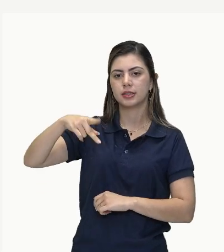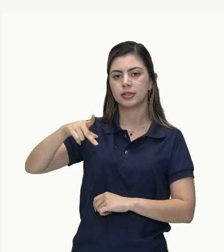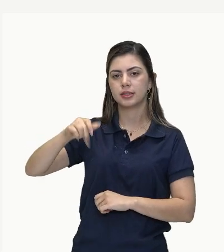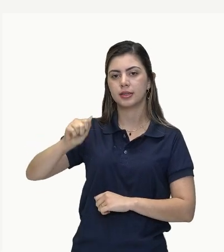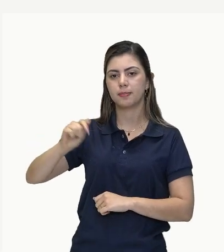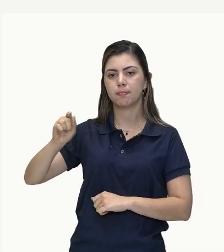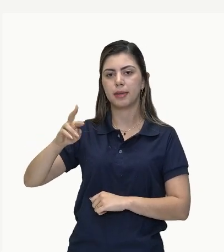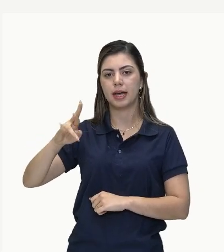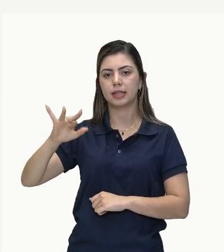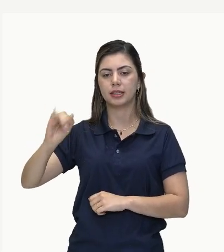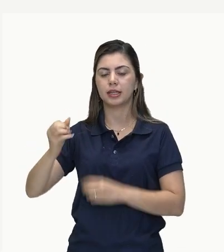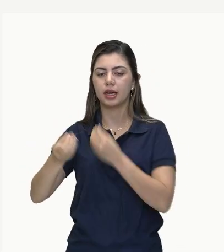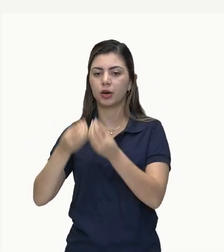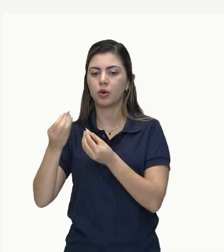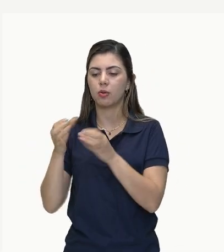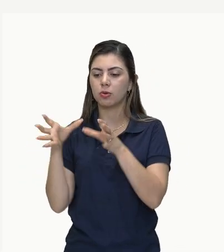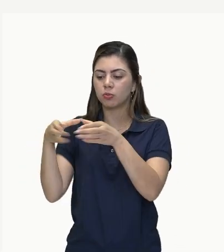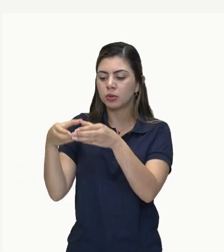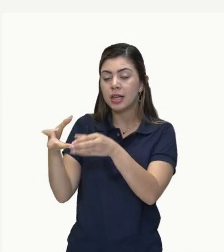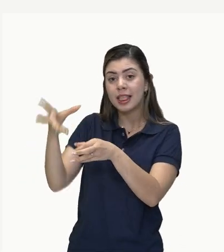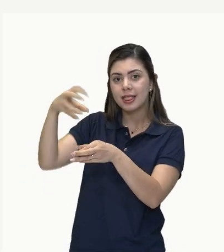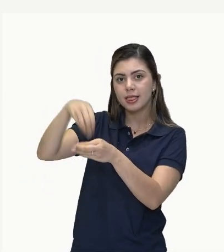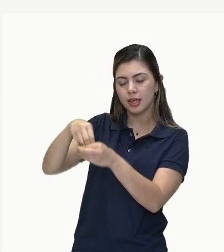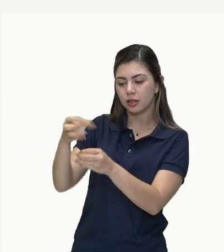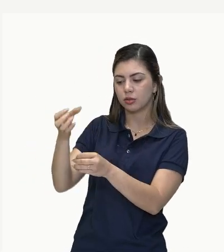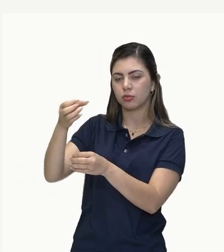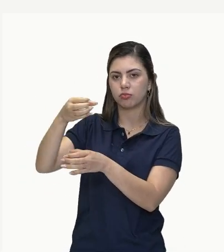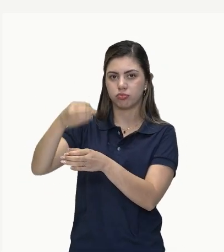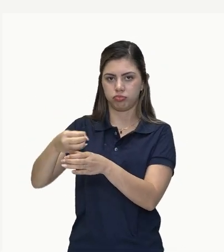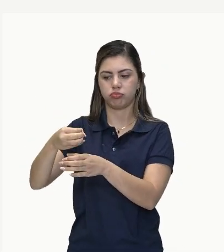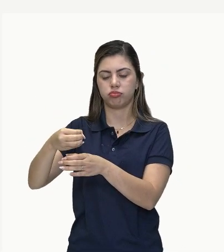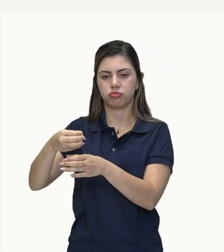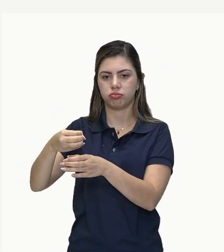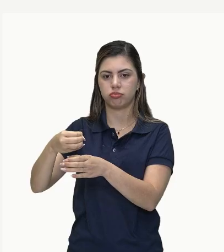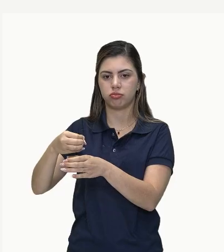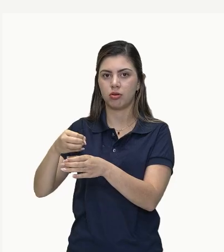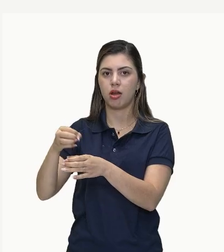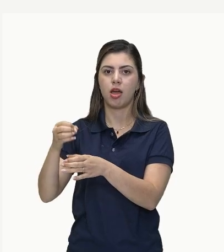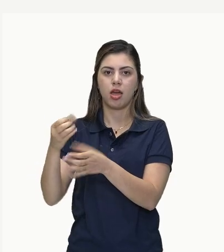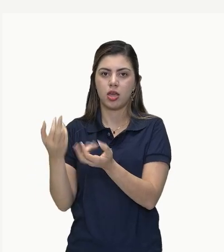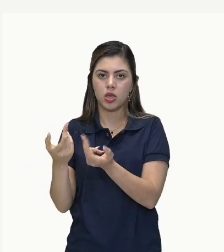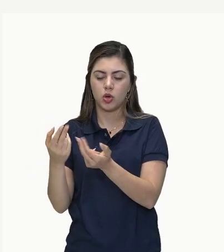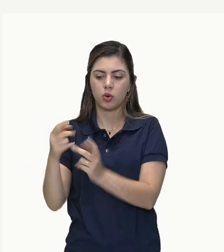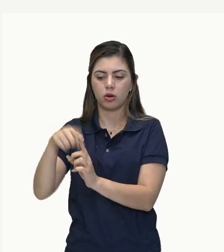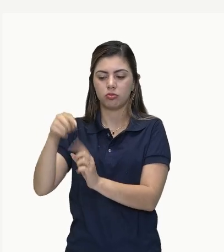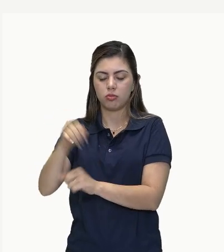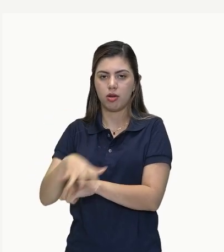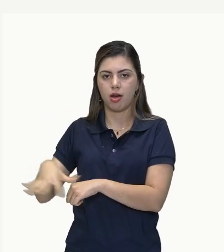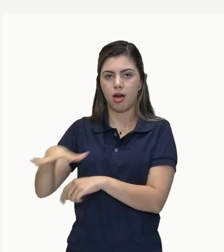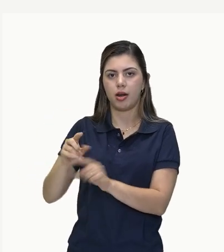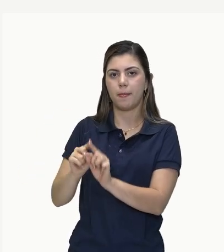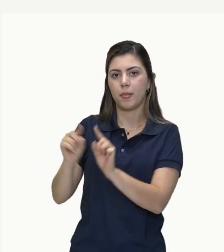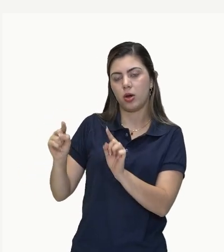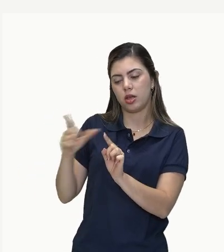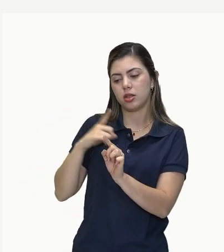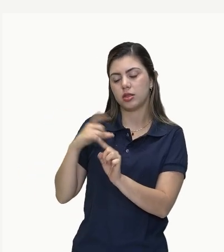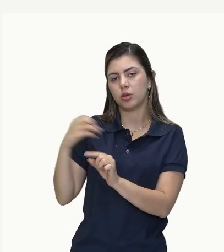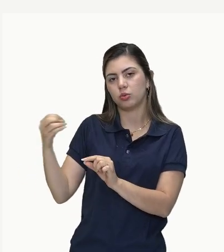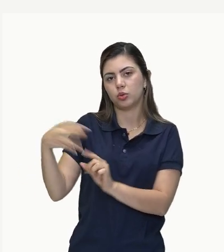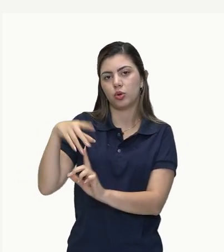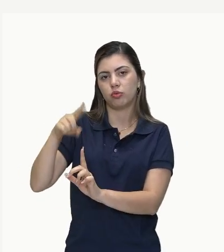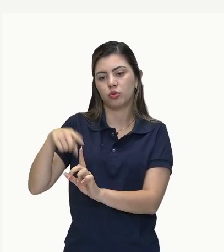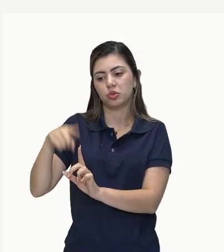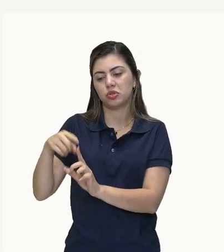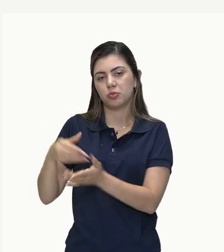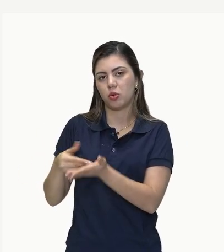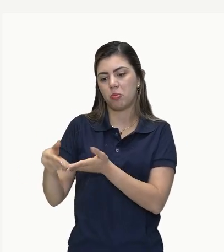isolamento reprodutivo. Observe que eles fazem parte do mesmo espaço, mesmo ambiente, porém uma nova espécie surgiu